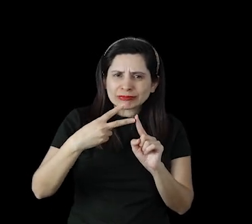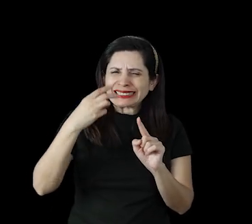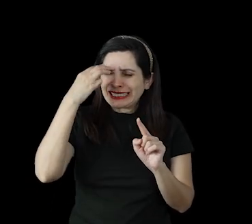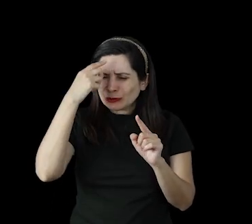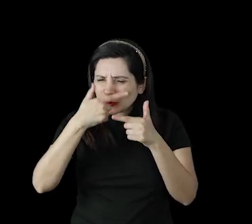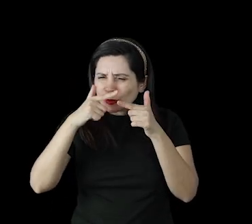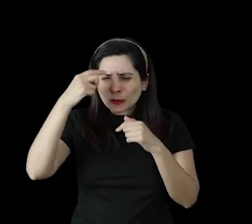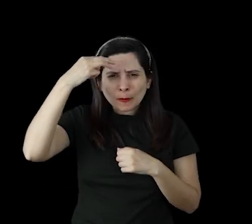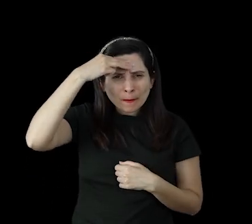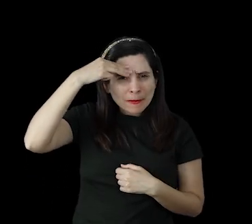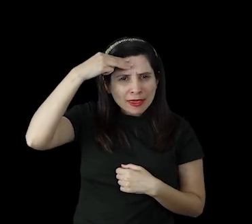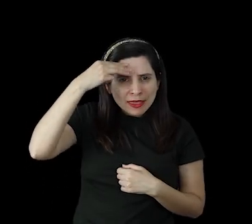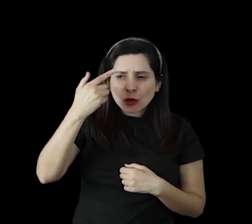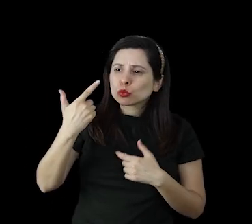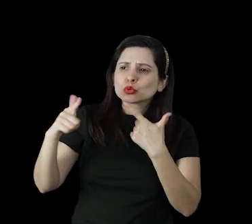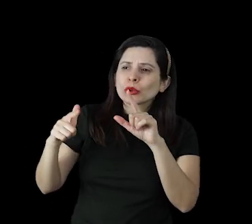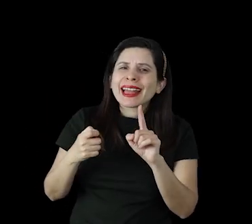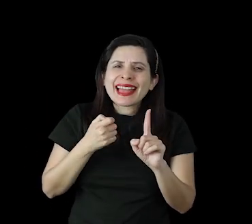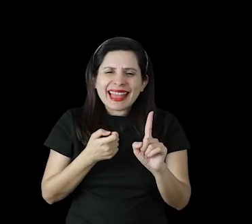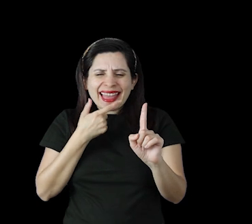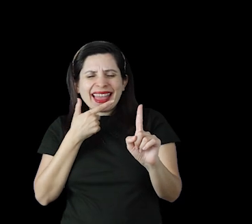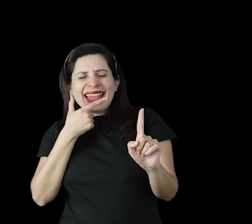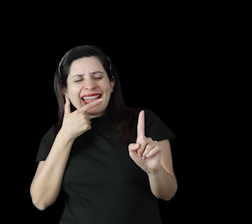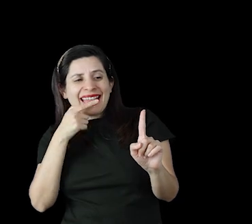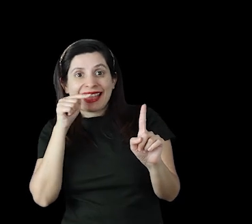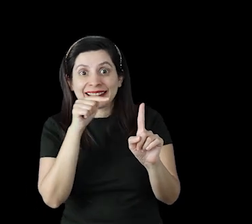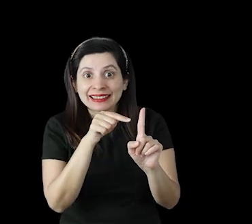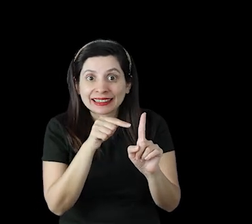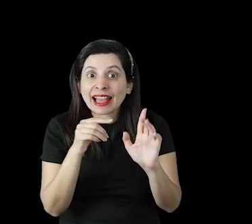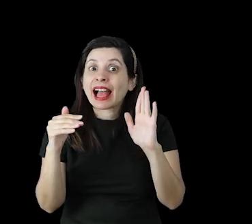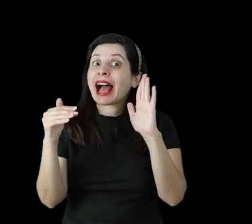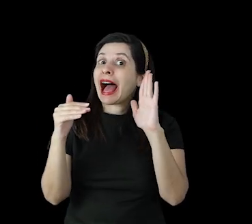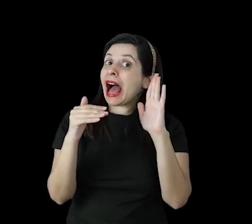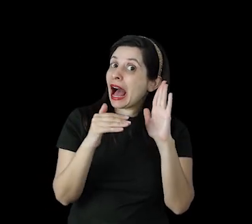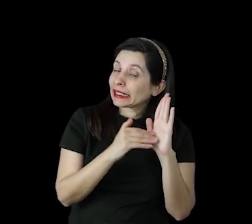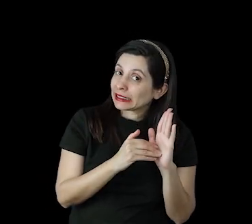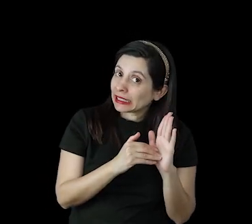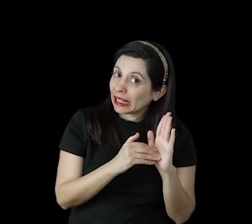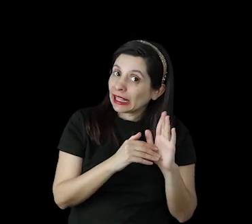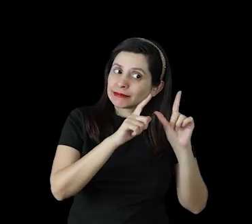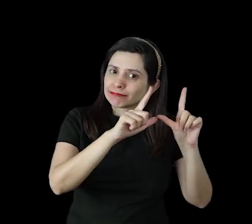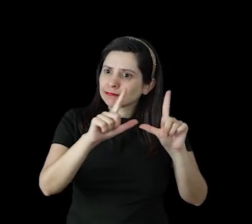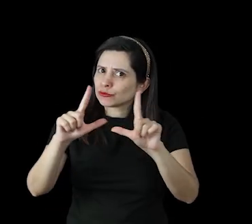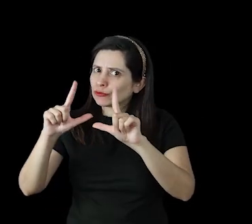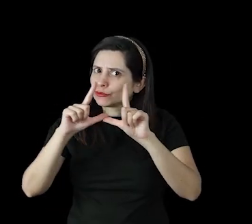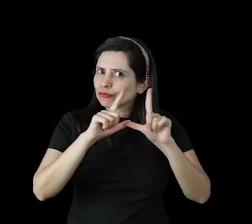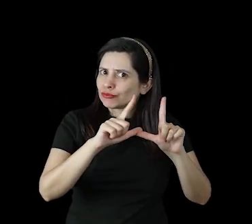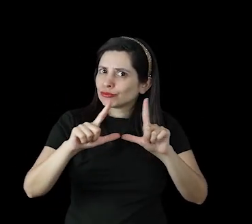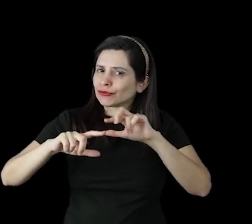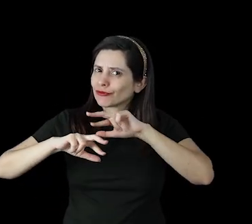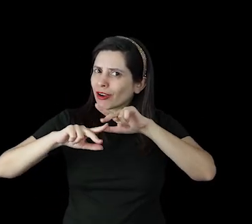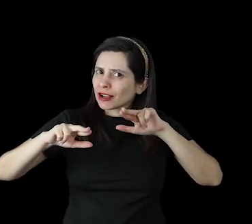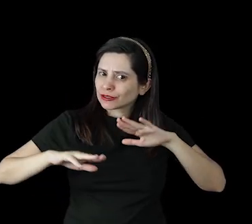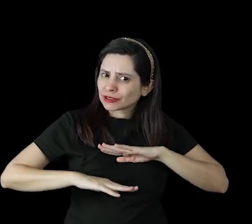todo mundo, dá risada dele, né, até que vai acontecendo várias coisas, e ele